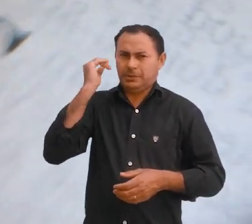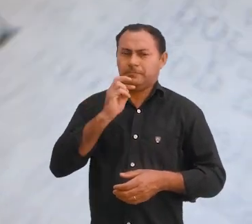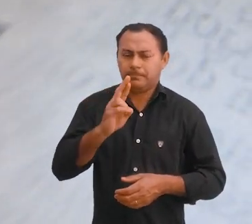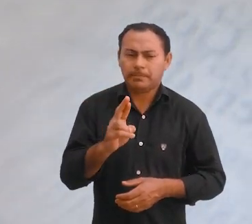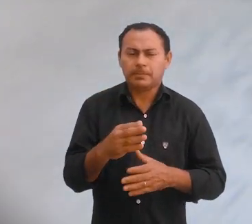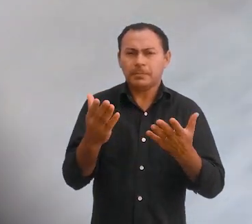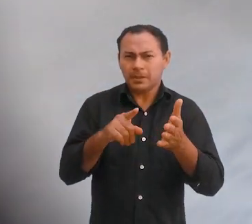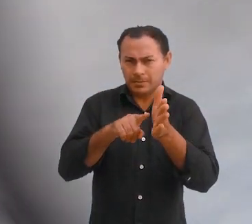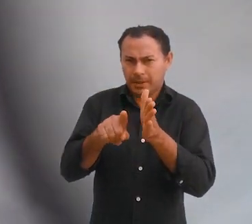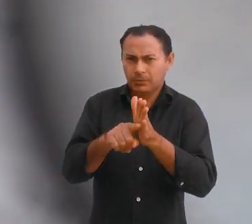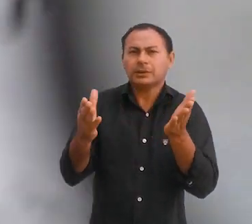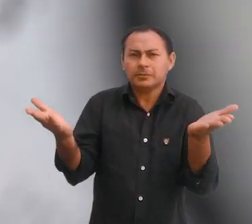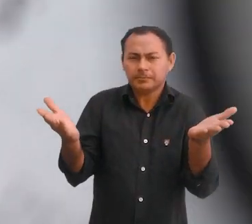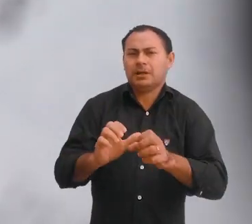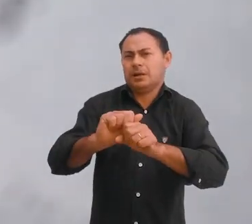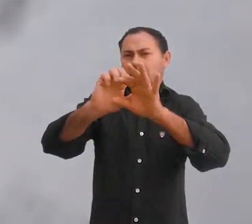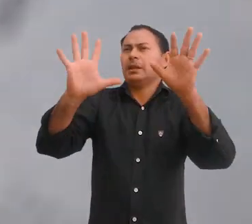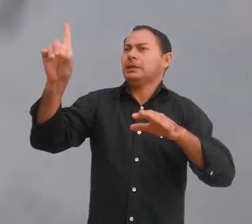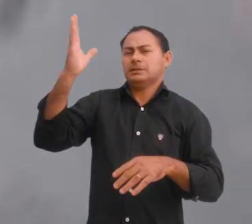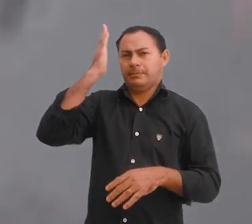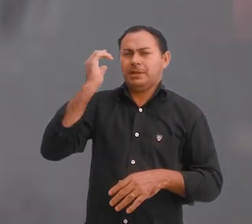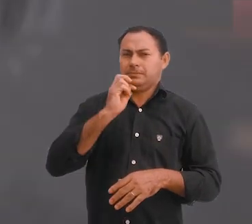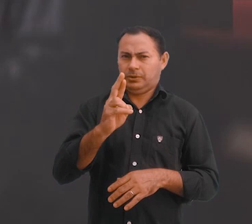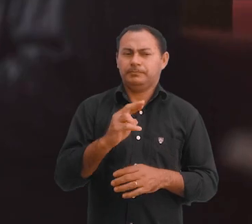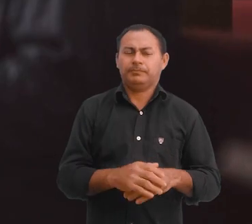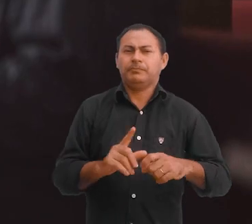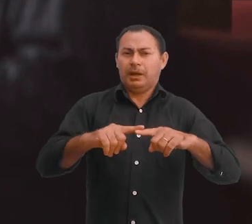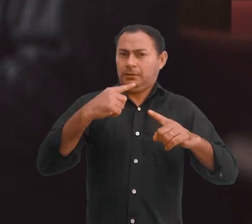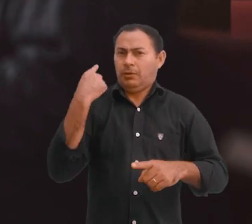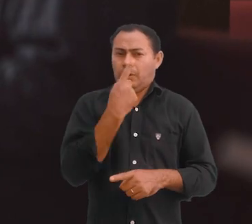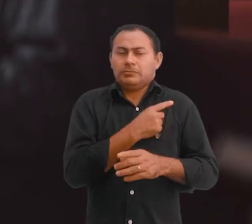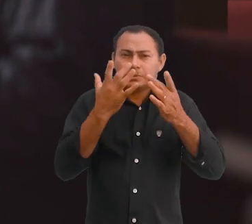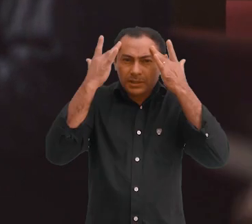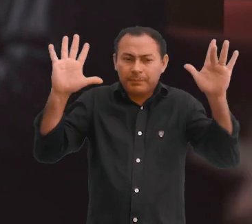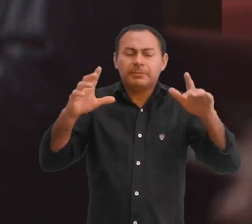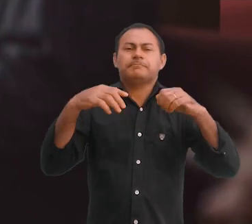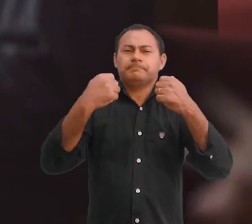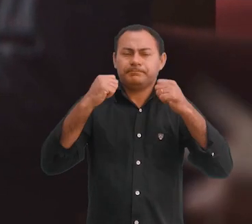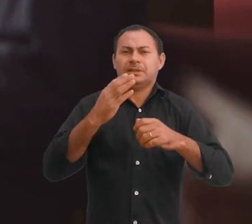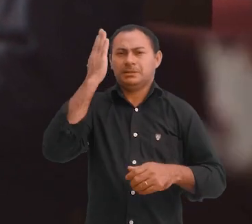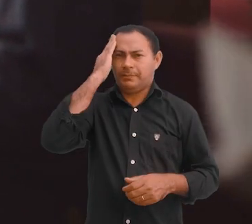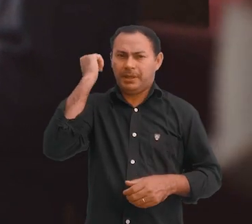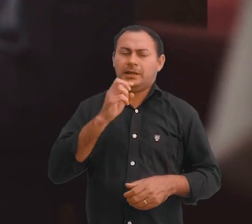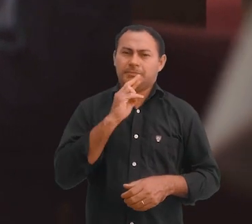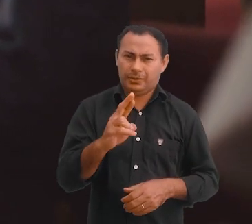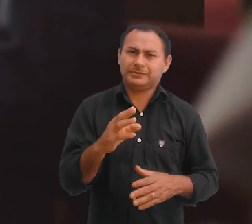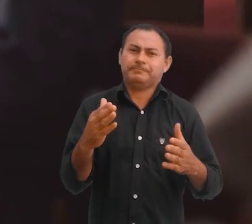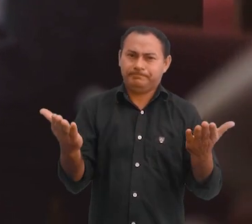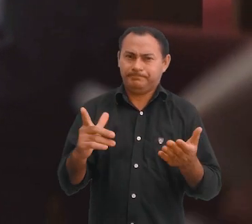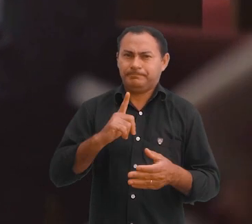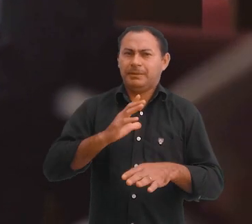já sabia a resposta para estas perguntas? É claro que sim. A questão é que nós não sabemos e precisamos